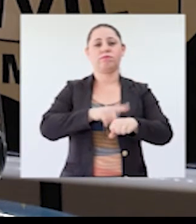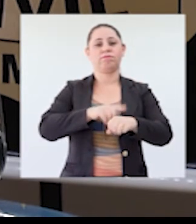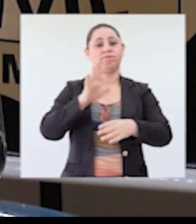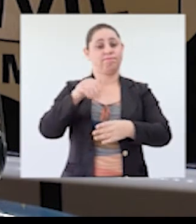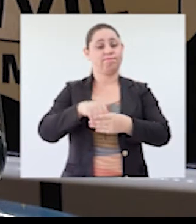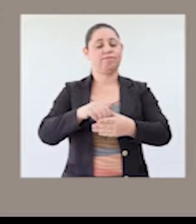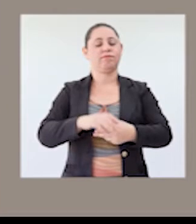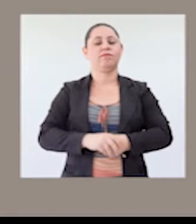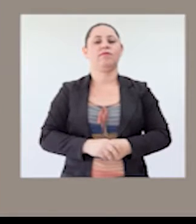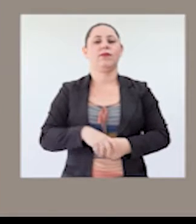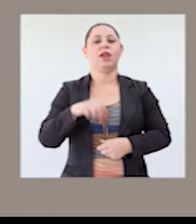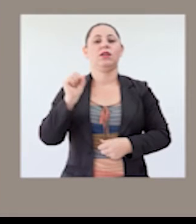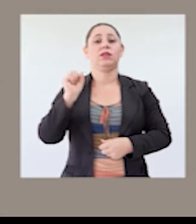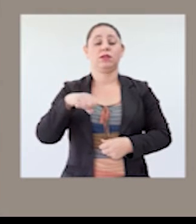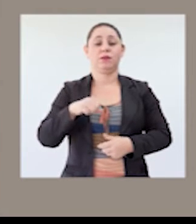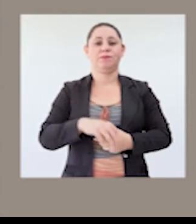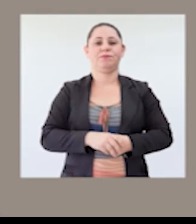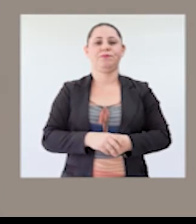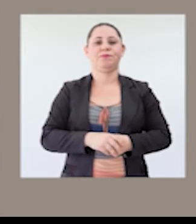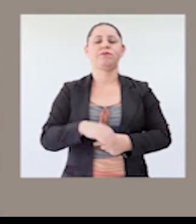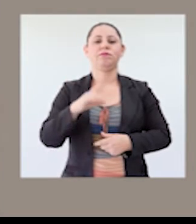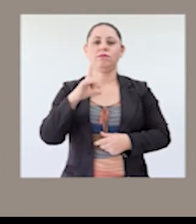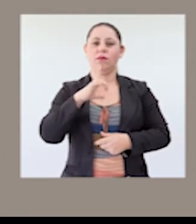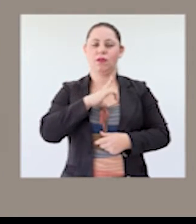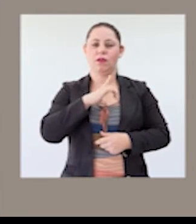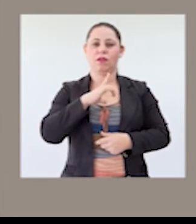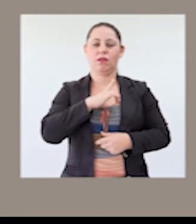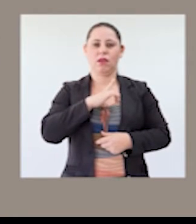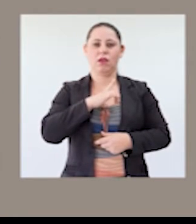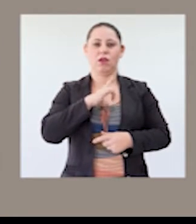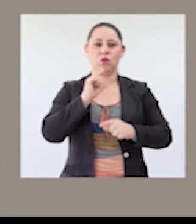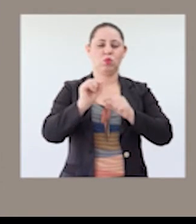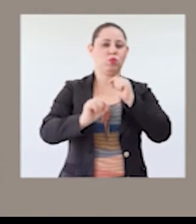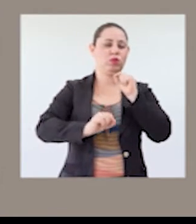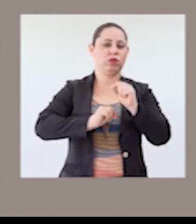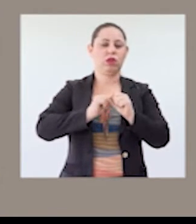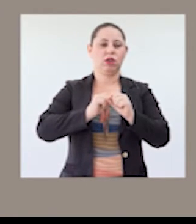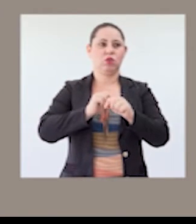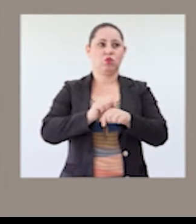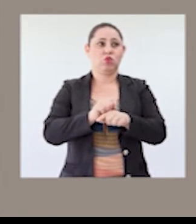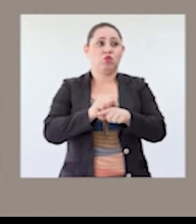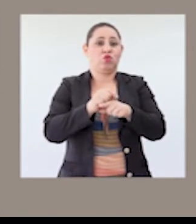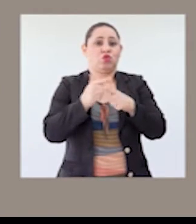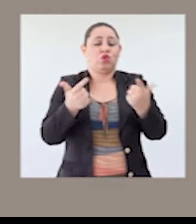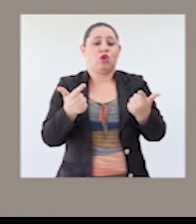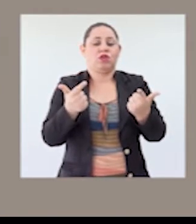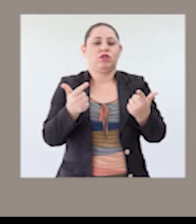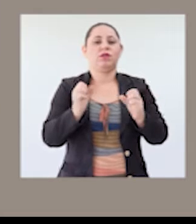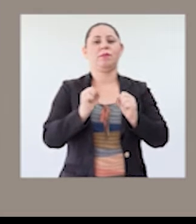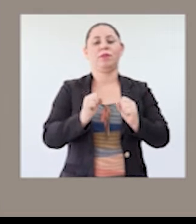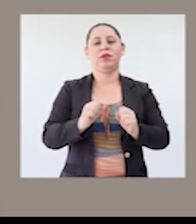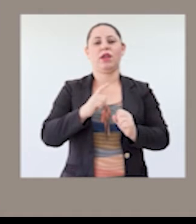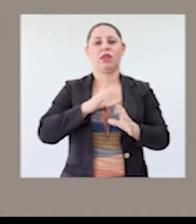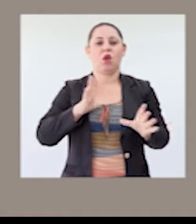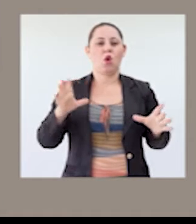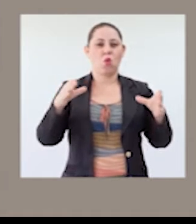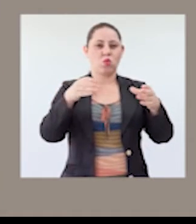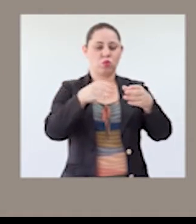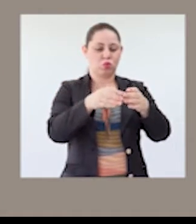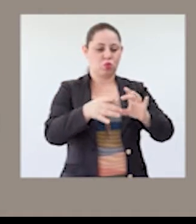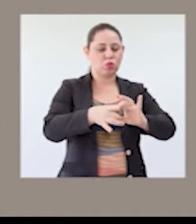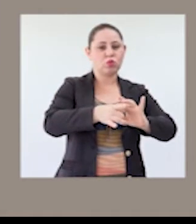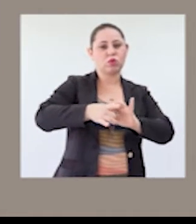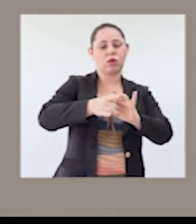doutor? Sim, nós temos a sorte, vamos dizer assim, de contar com o